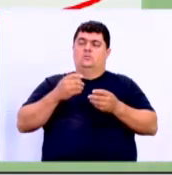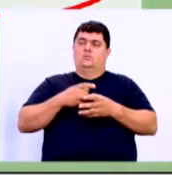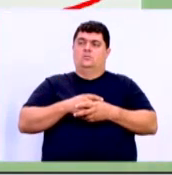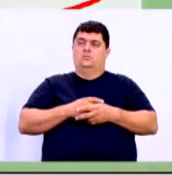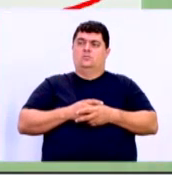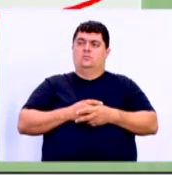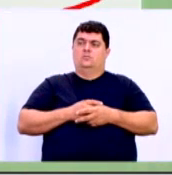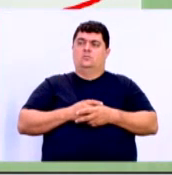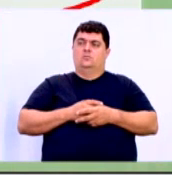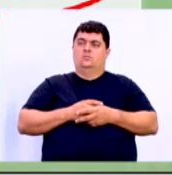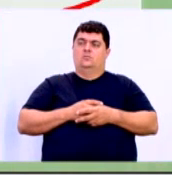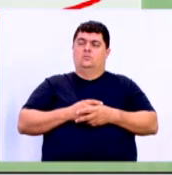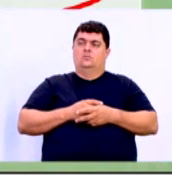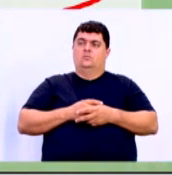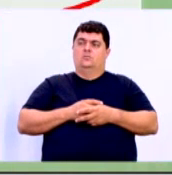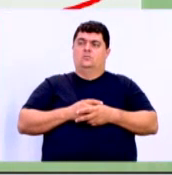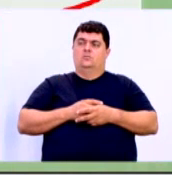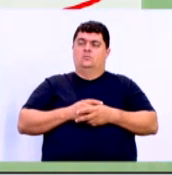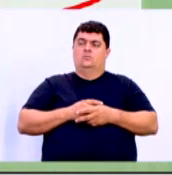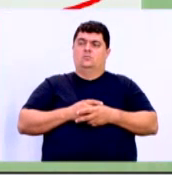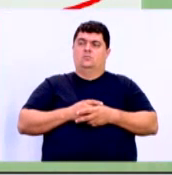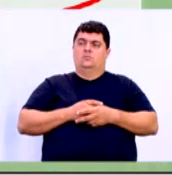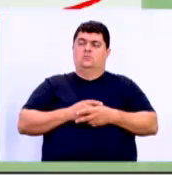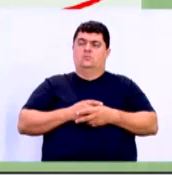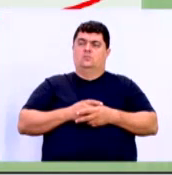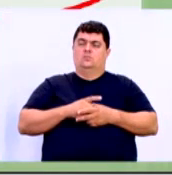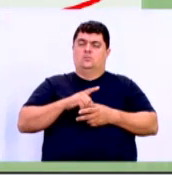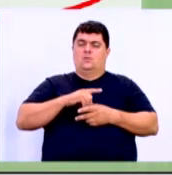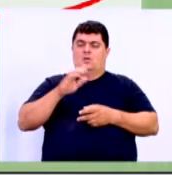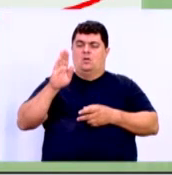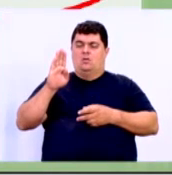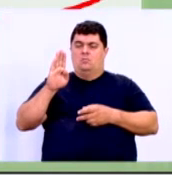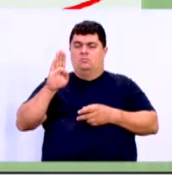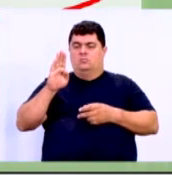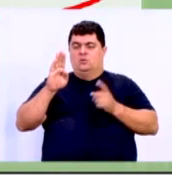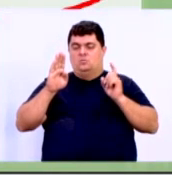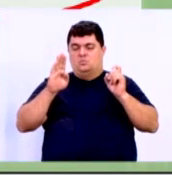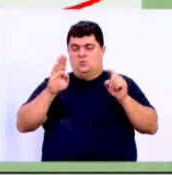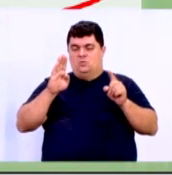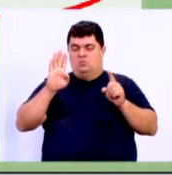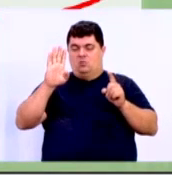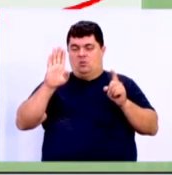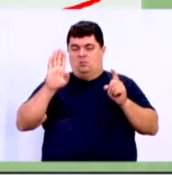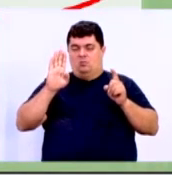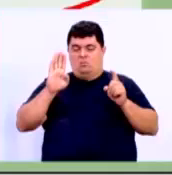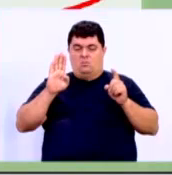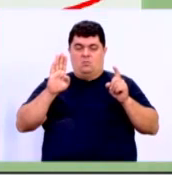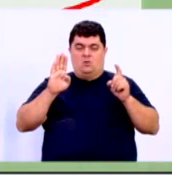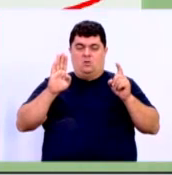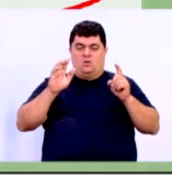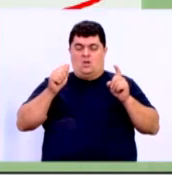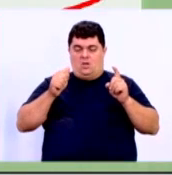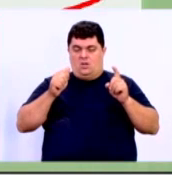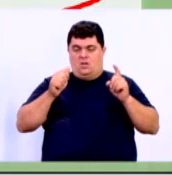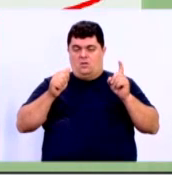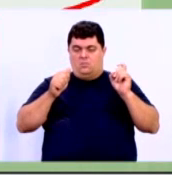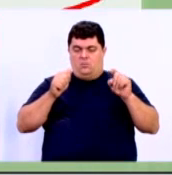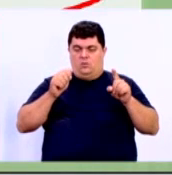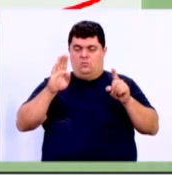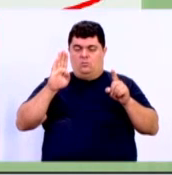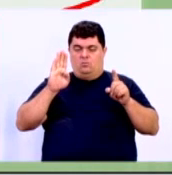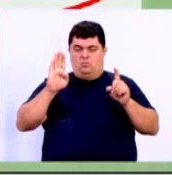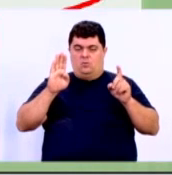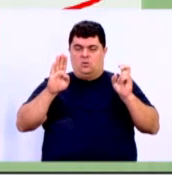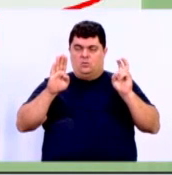aqui, ó. A produzia 1.000, B produzia 2.000. Mas e como ficavam os custos? Quase iguais, né?